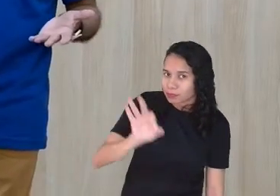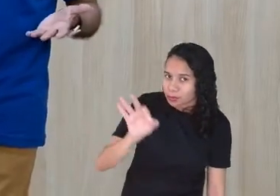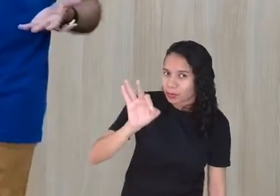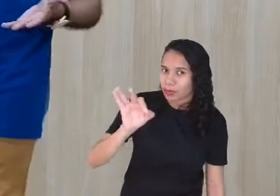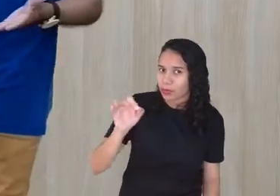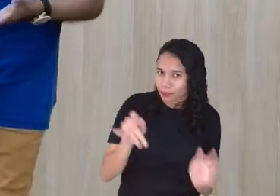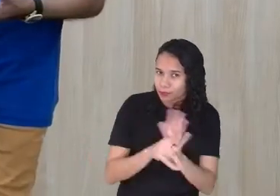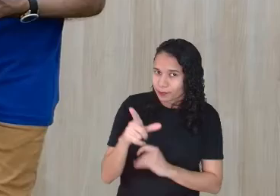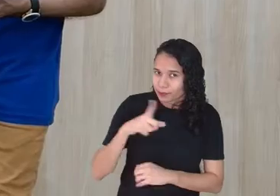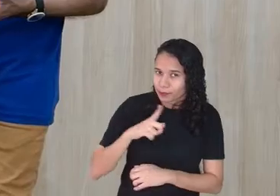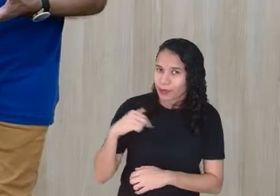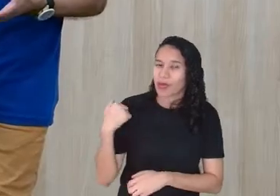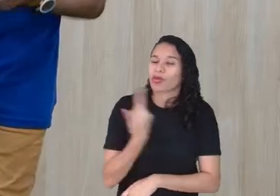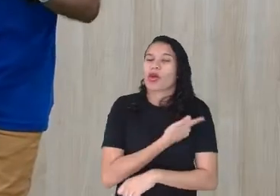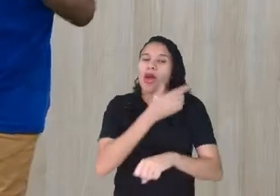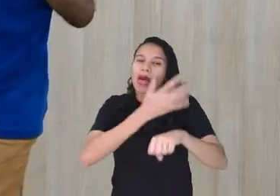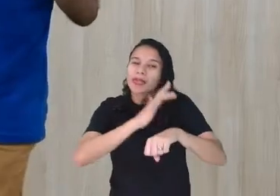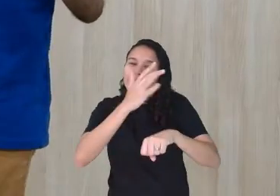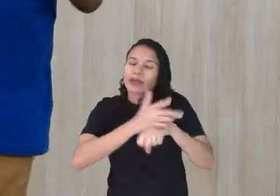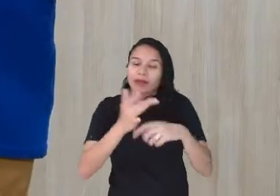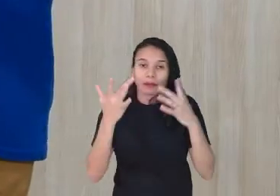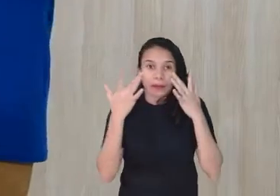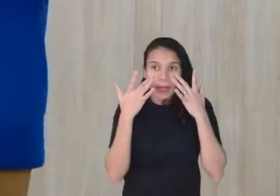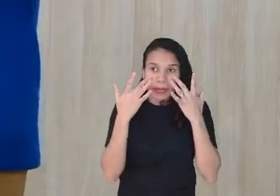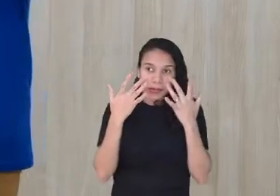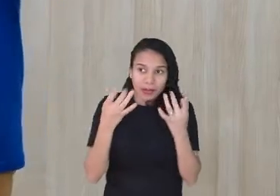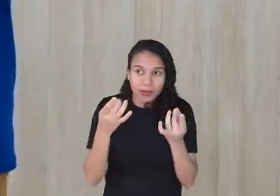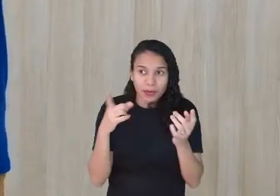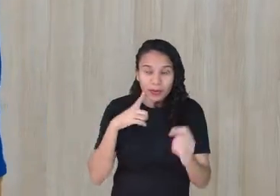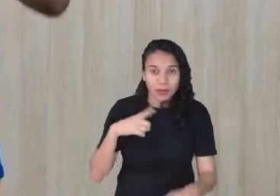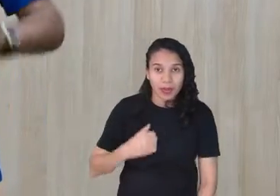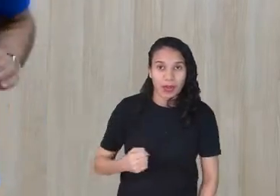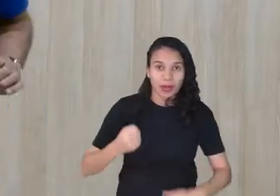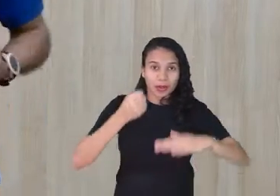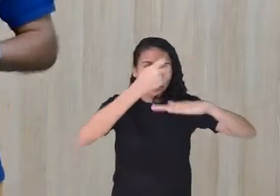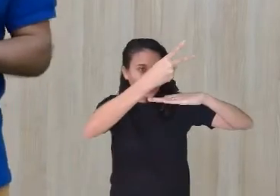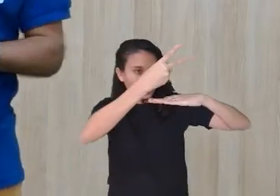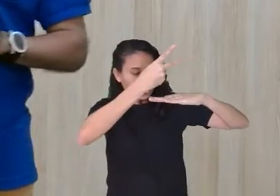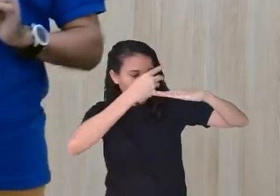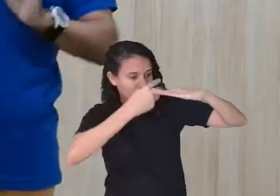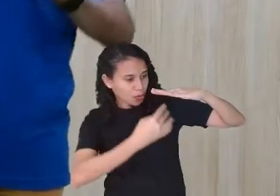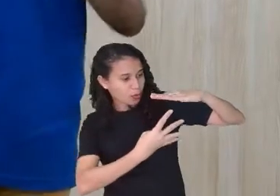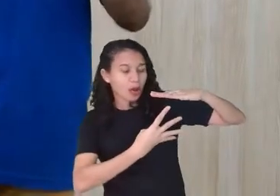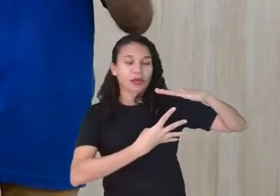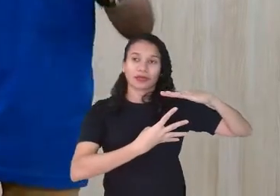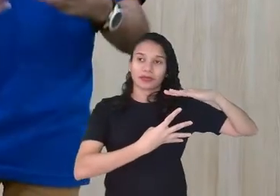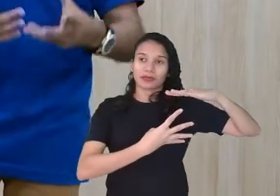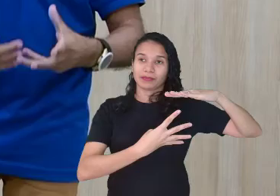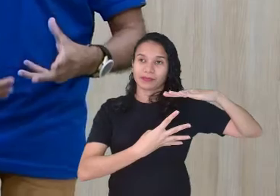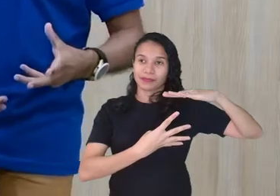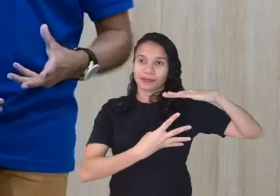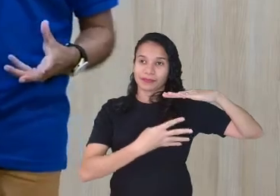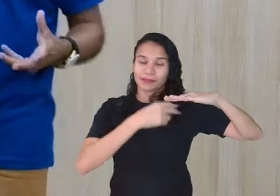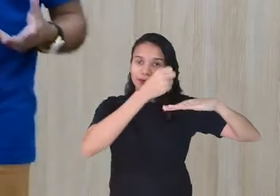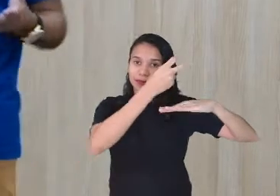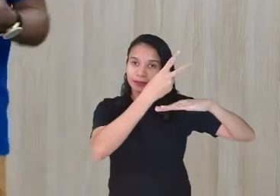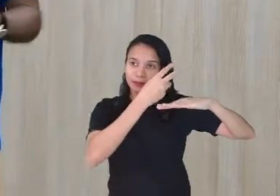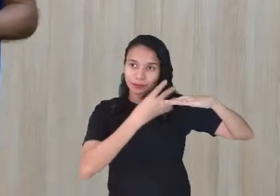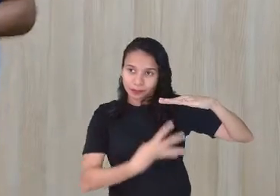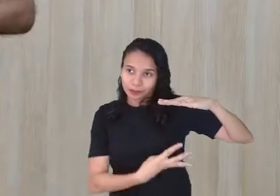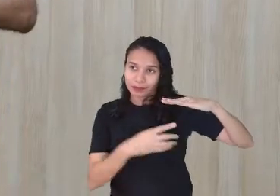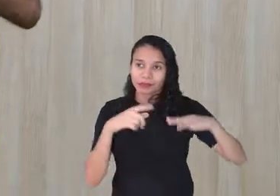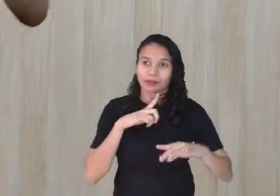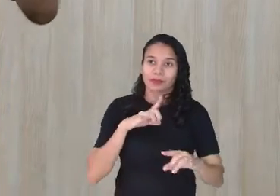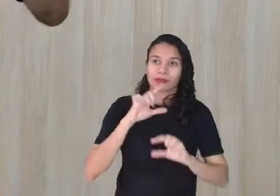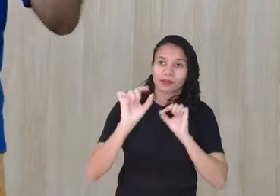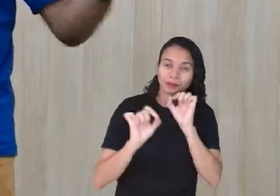possibilidades, a gente vai treinar um pouquinho. Fica ligado aí que eu tenho 2 no total de 4, ó, 2 em 4. E aí eu vou ter que